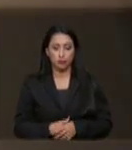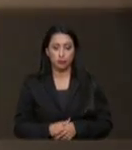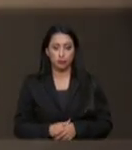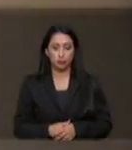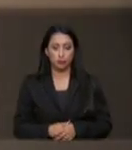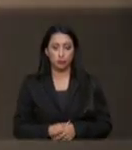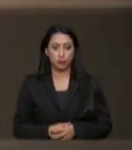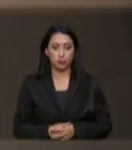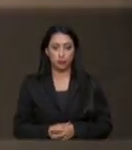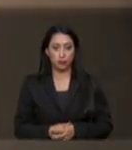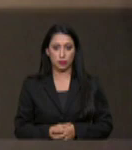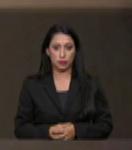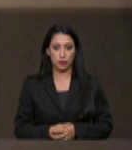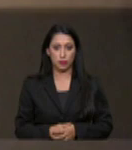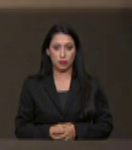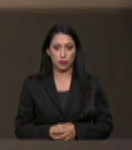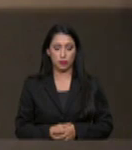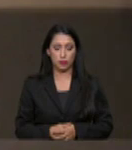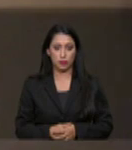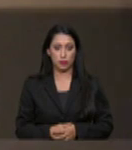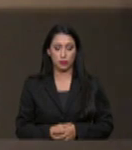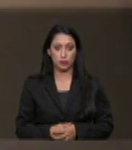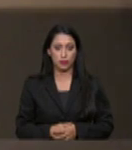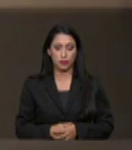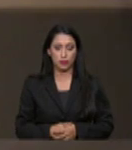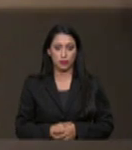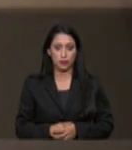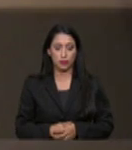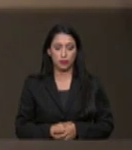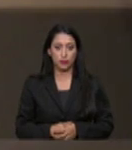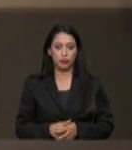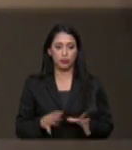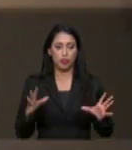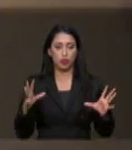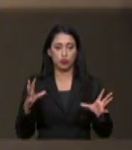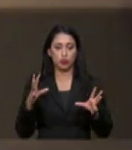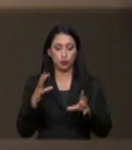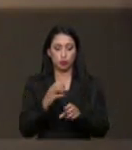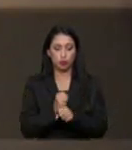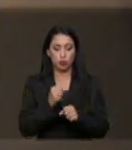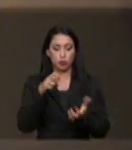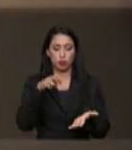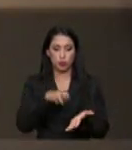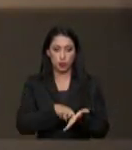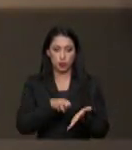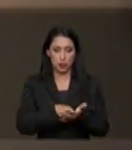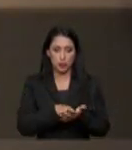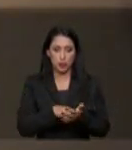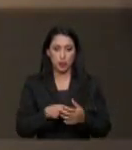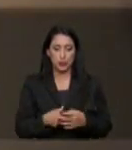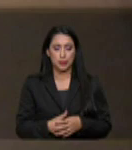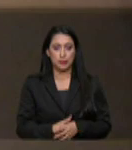e no tocante a passo rapidamente a questão da dosimetria da Pena